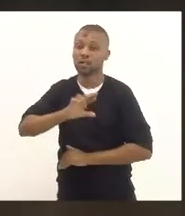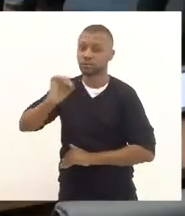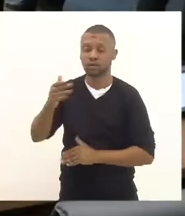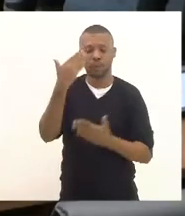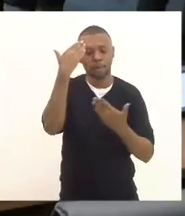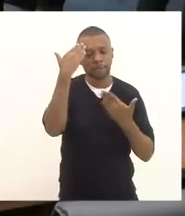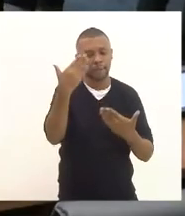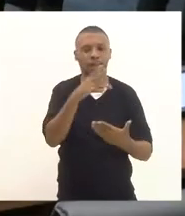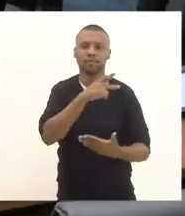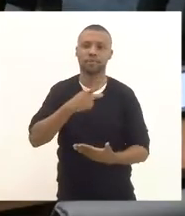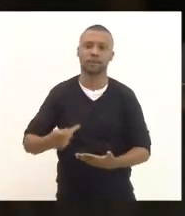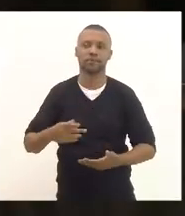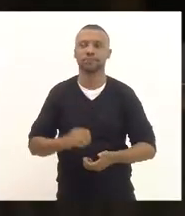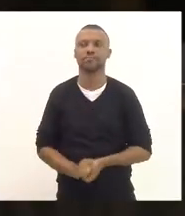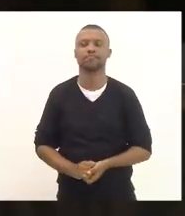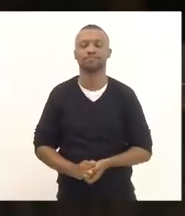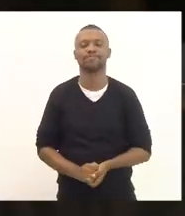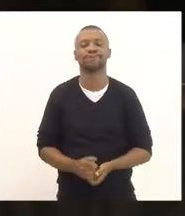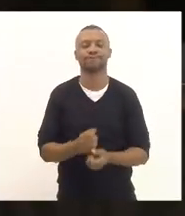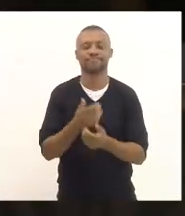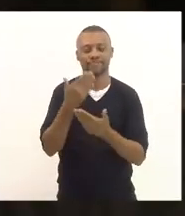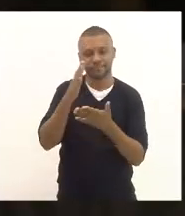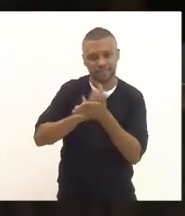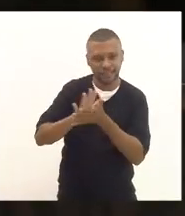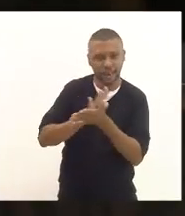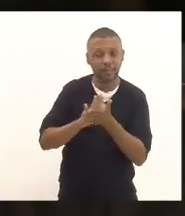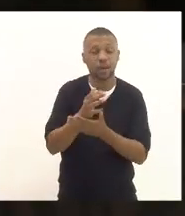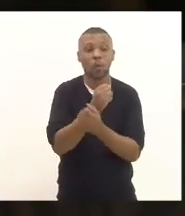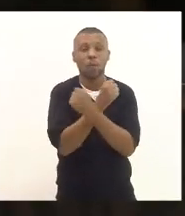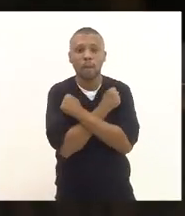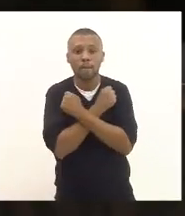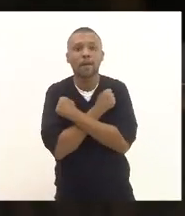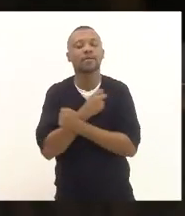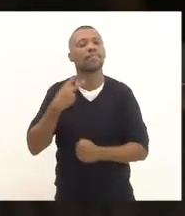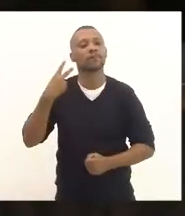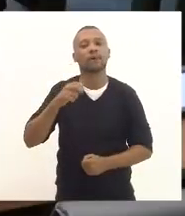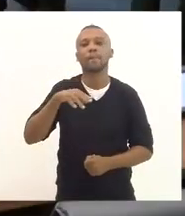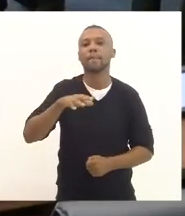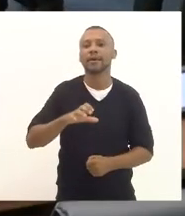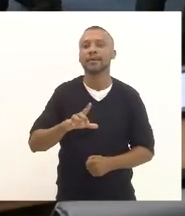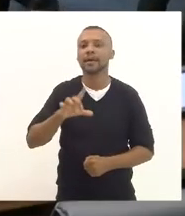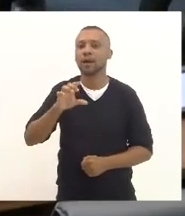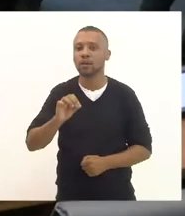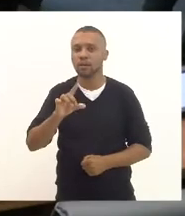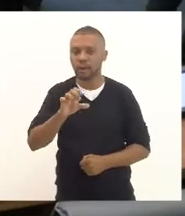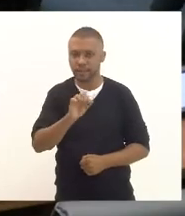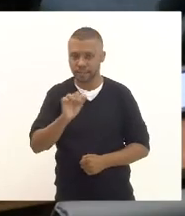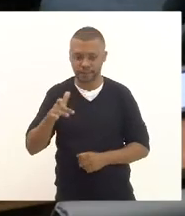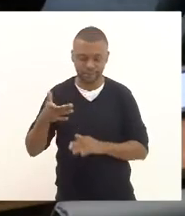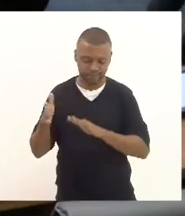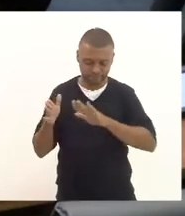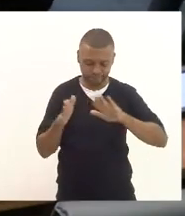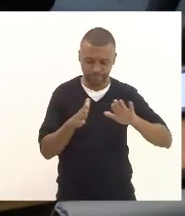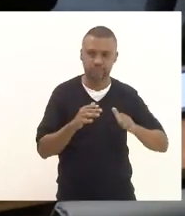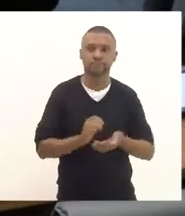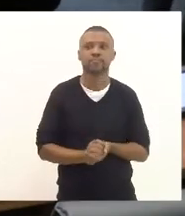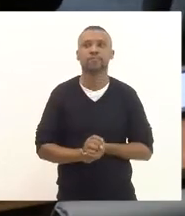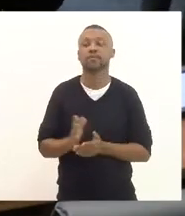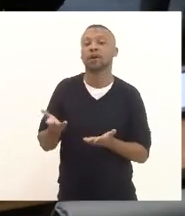presidente de nada mandar um abraço Vereador Marcelo Lessa grande abraço Deputado